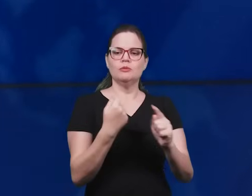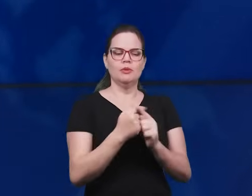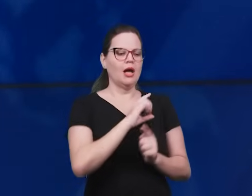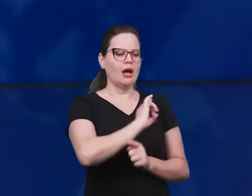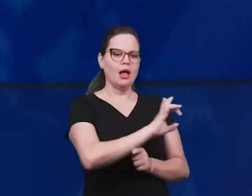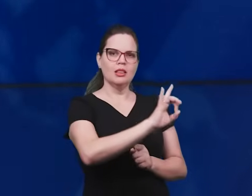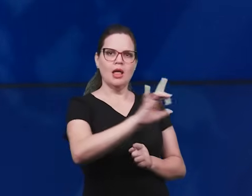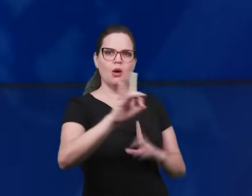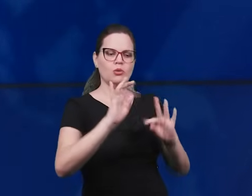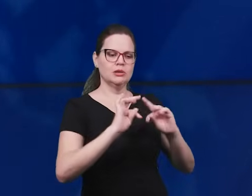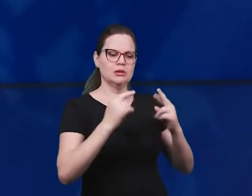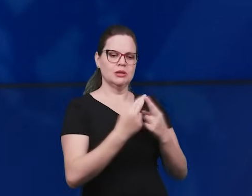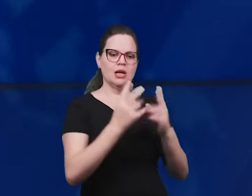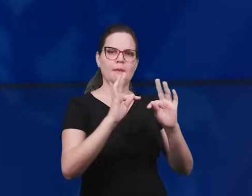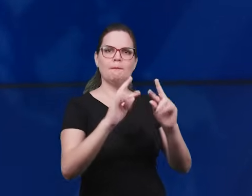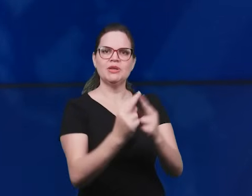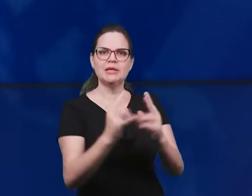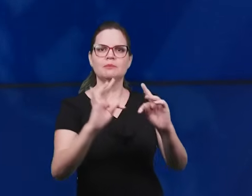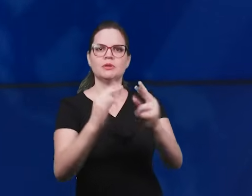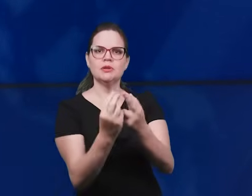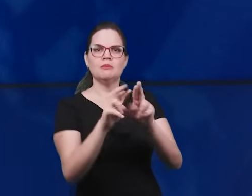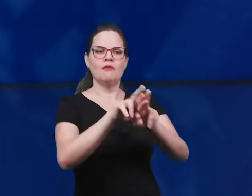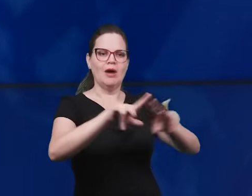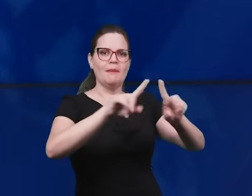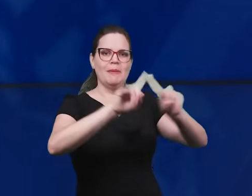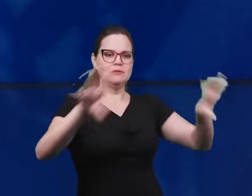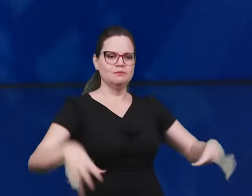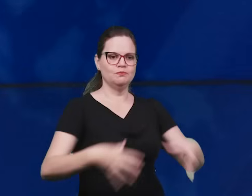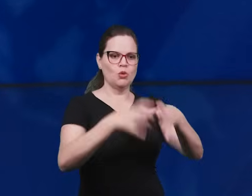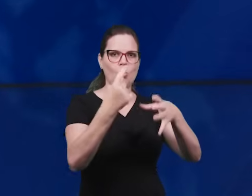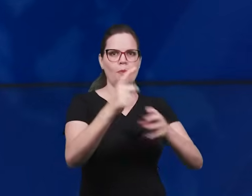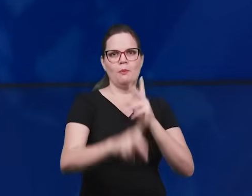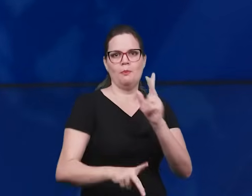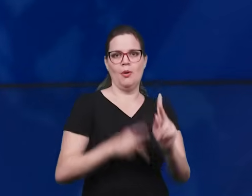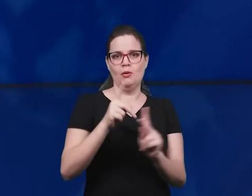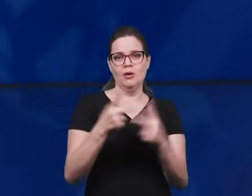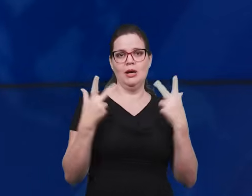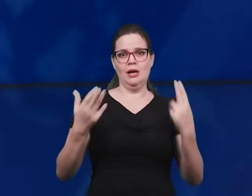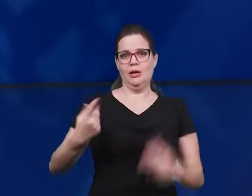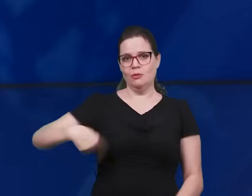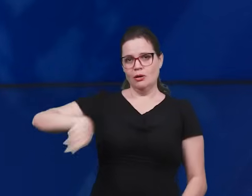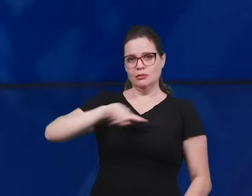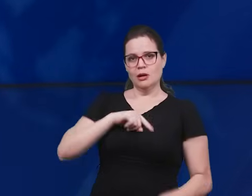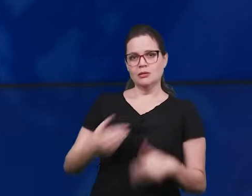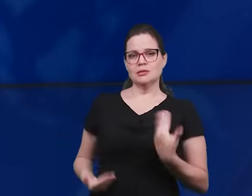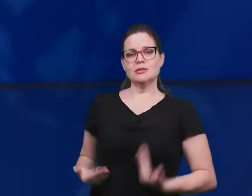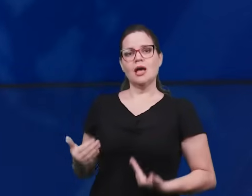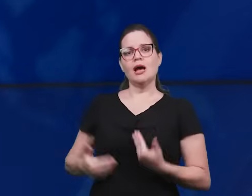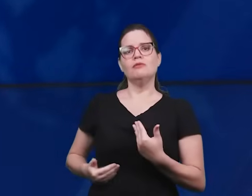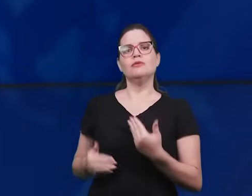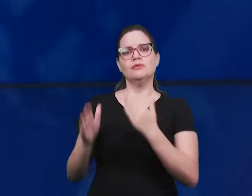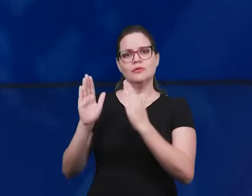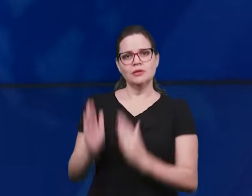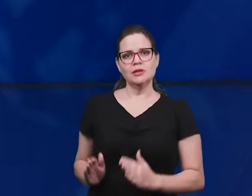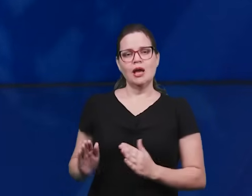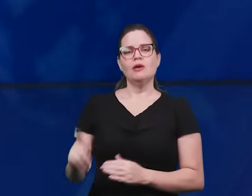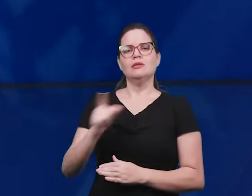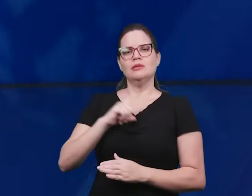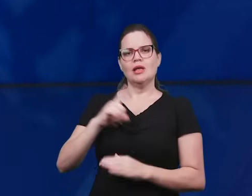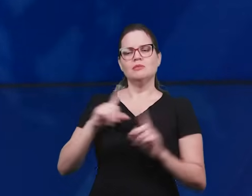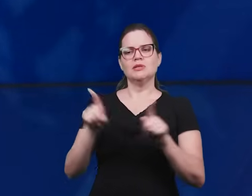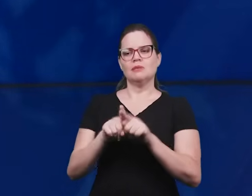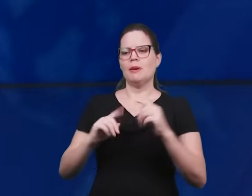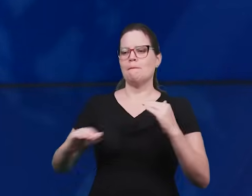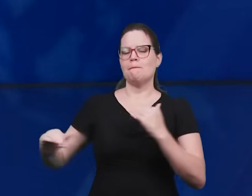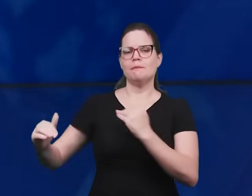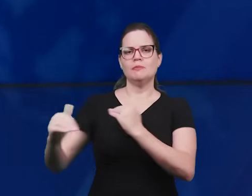privilégio. E quando recebemos a salvação em Jesus em nossos corações, o nosso maior desejo é